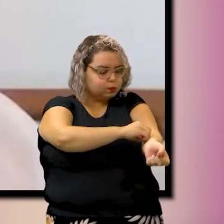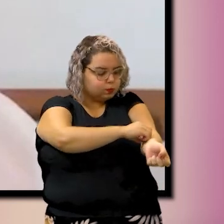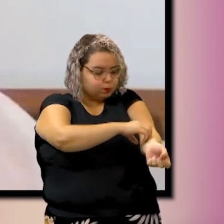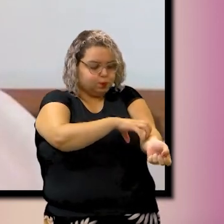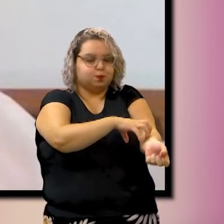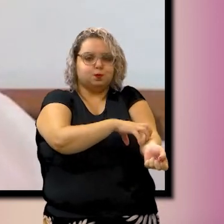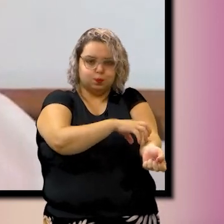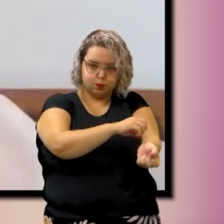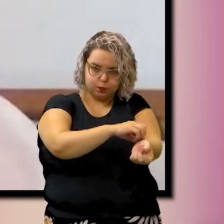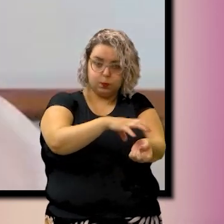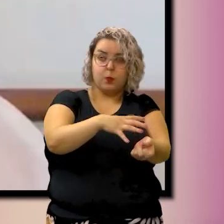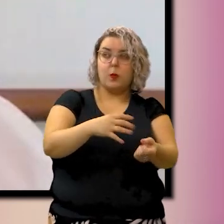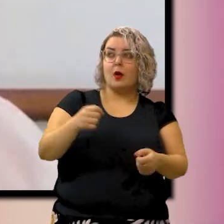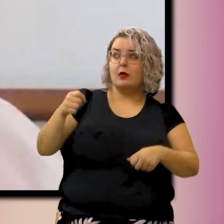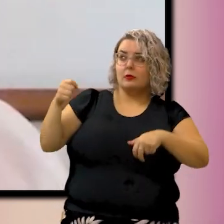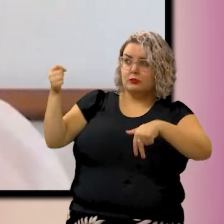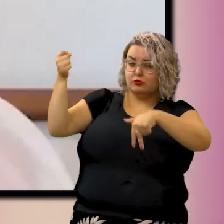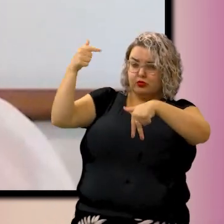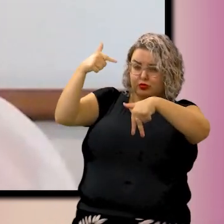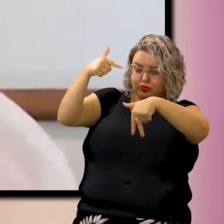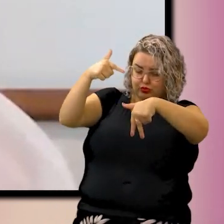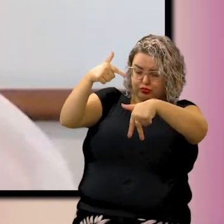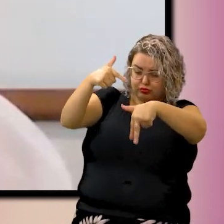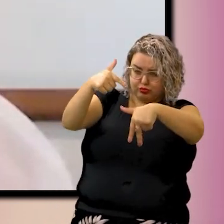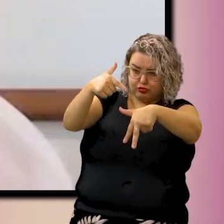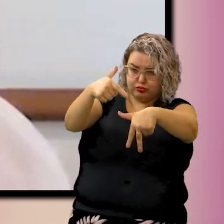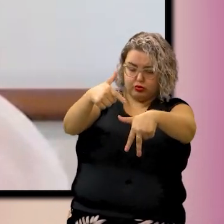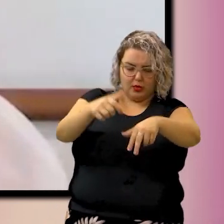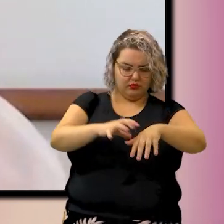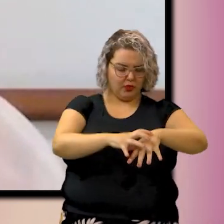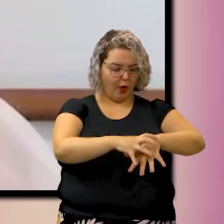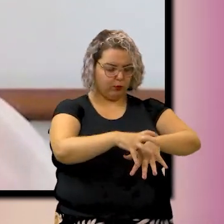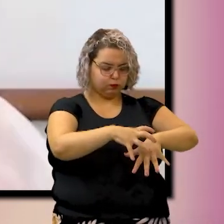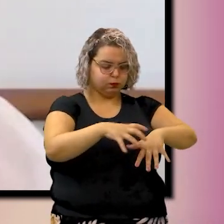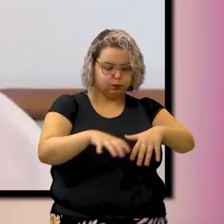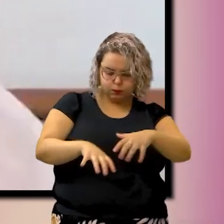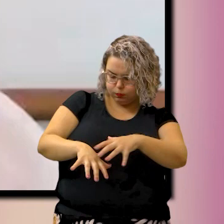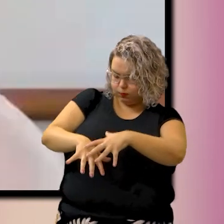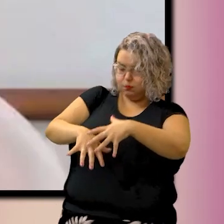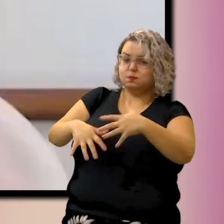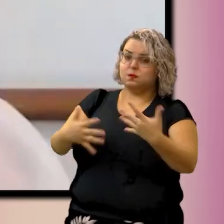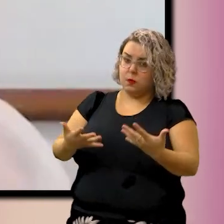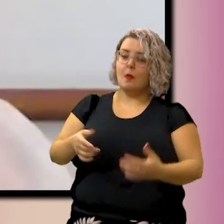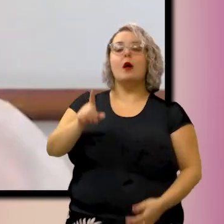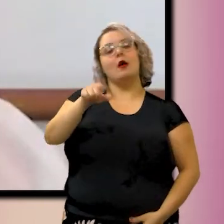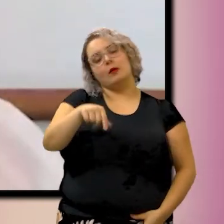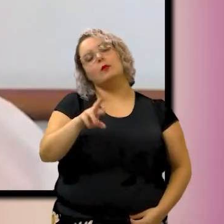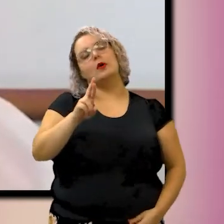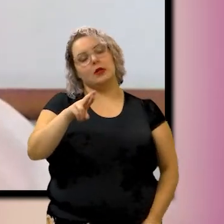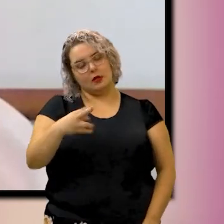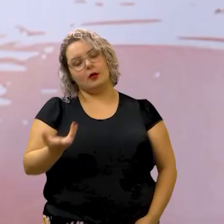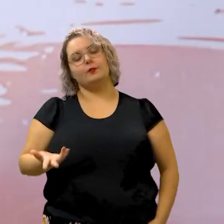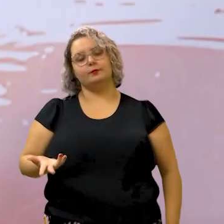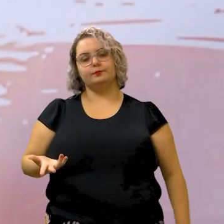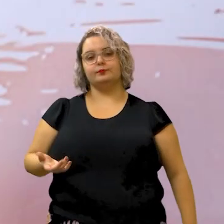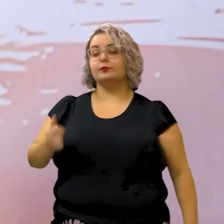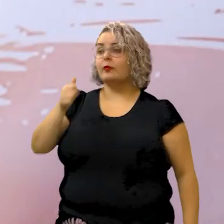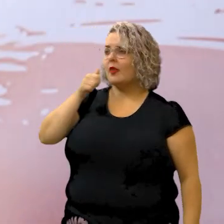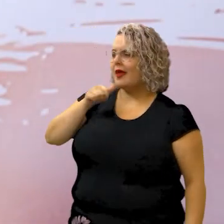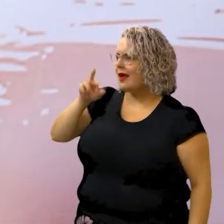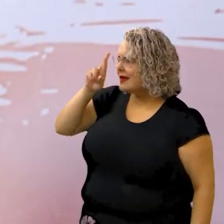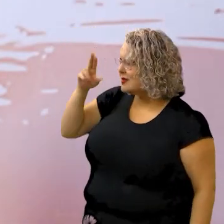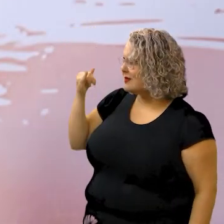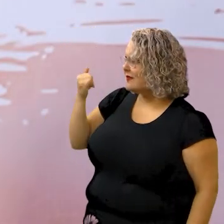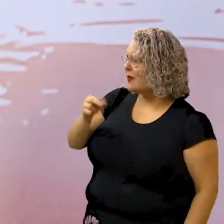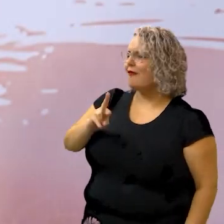no calor, às vezes andando no sol, você vai perceber que a mão fica inchada também é por esse motivo. A senhora falou